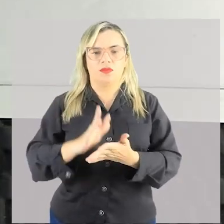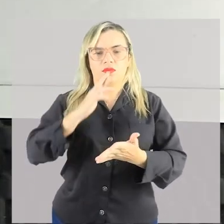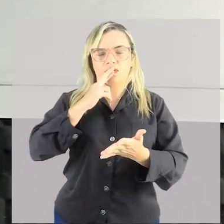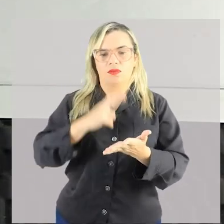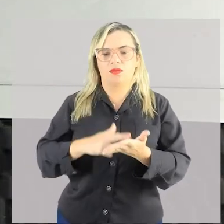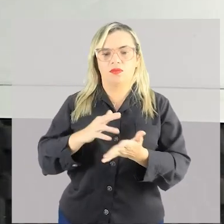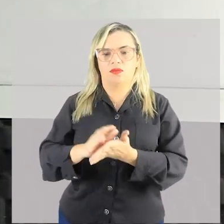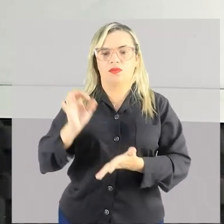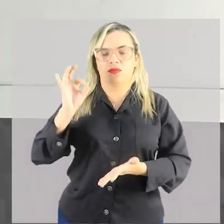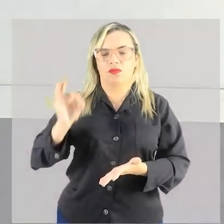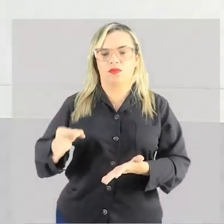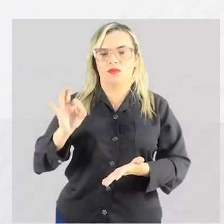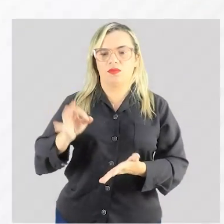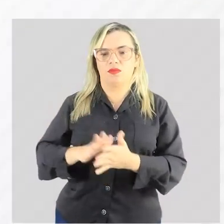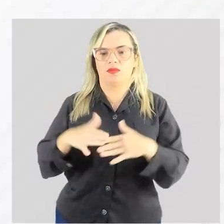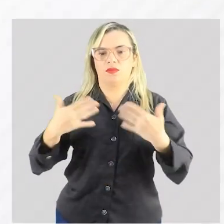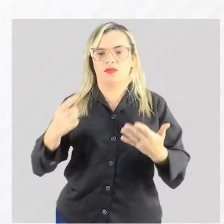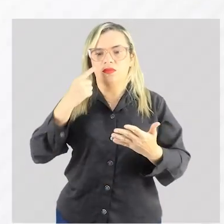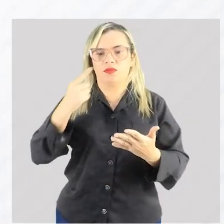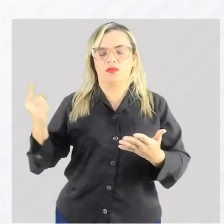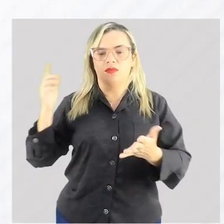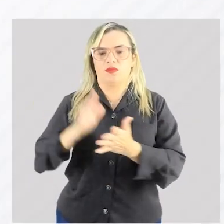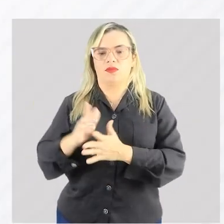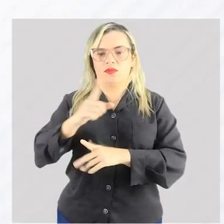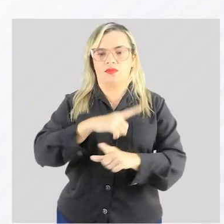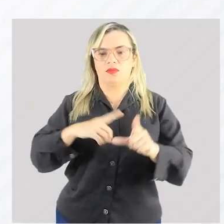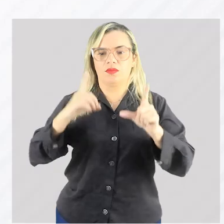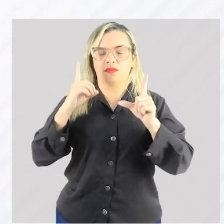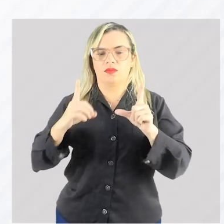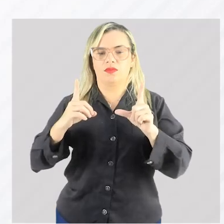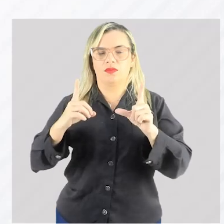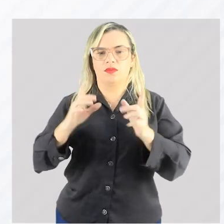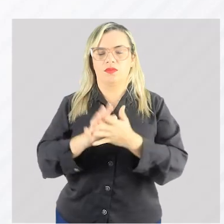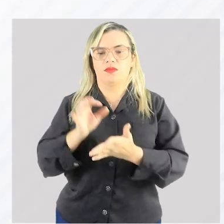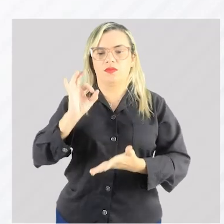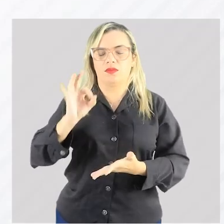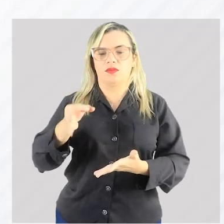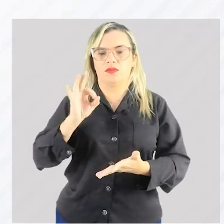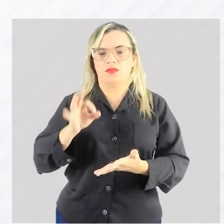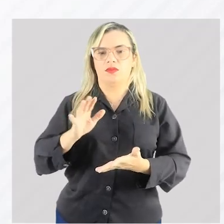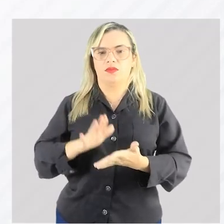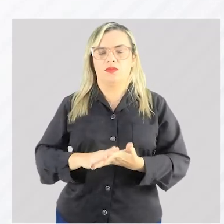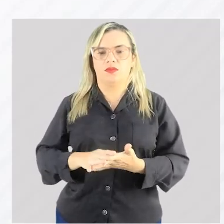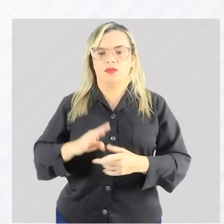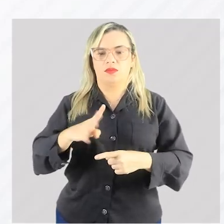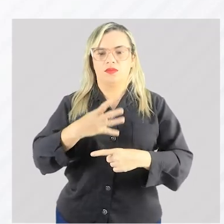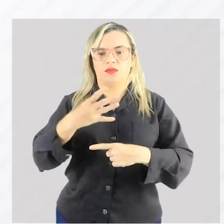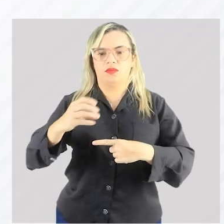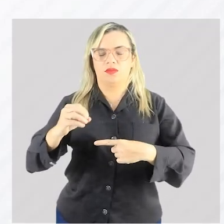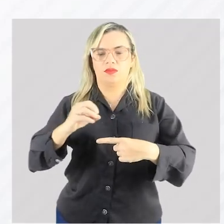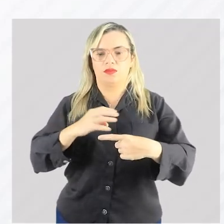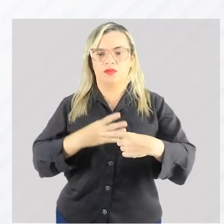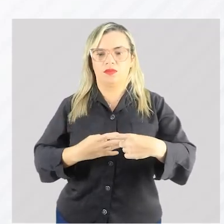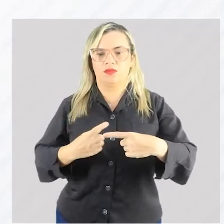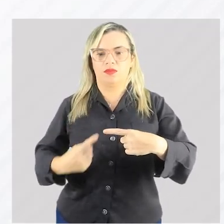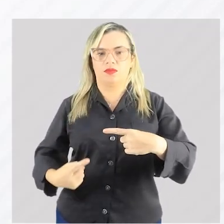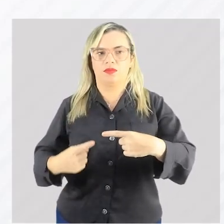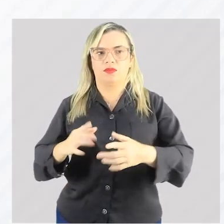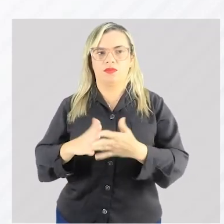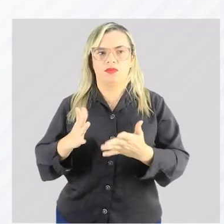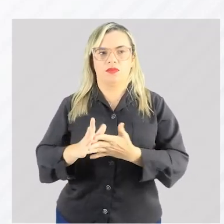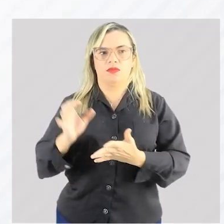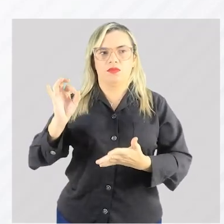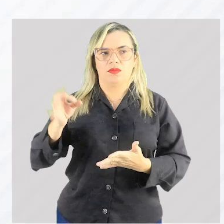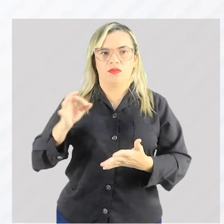correta né então nossa resposta correta é a letra d 40 sobre 41